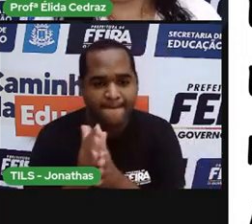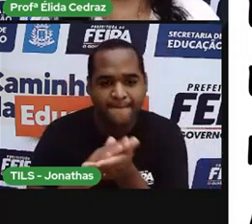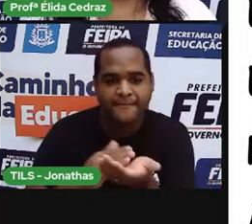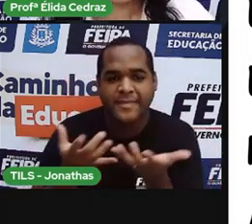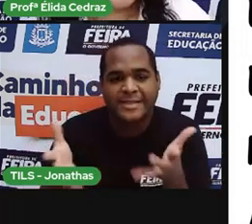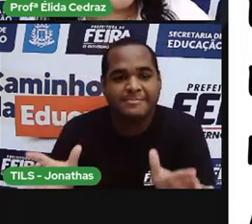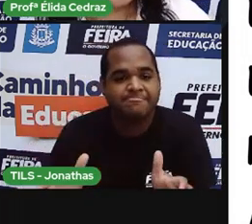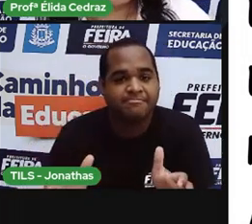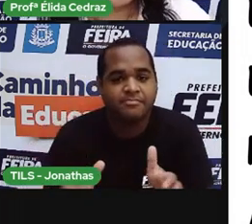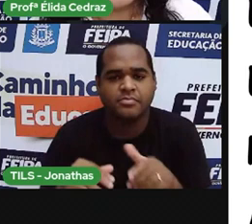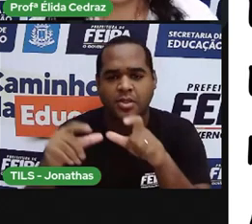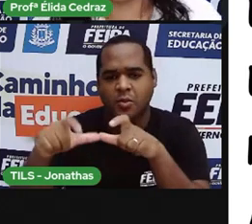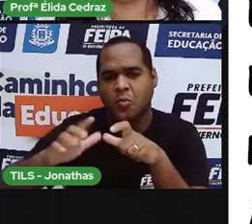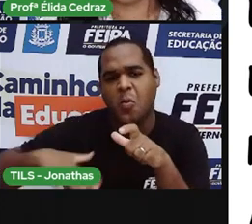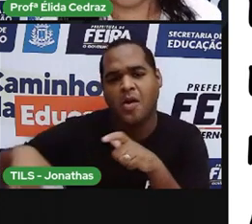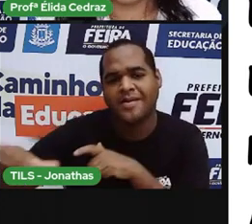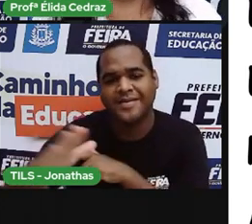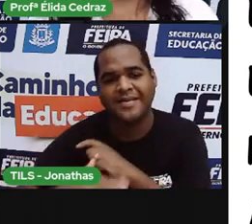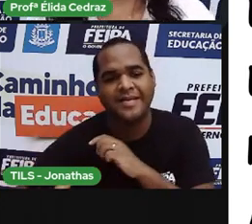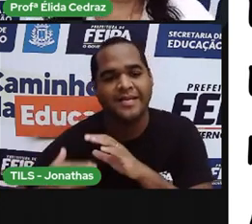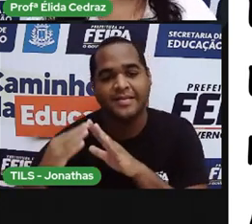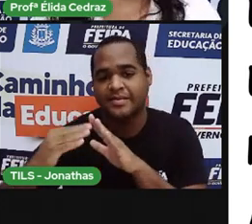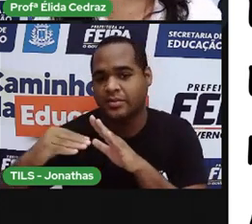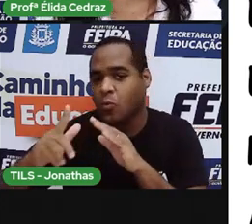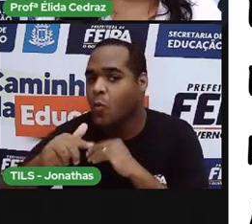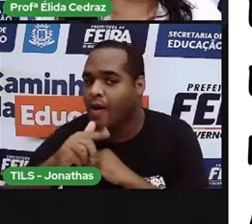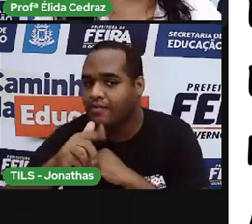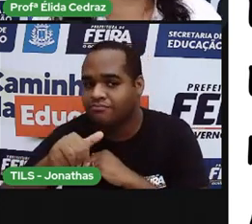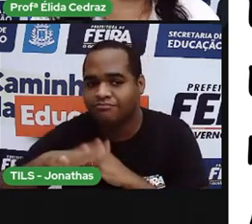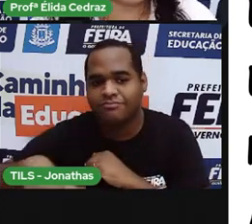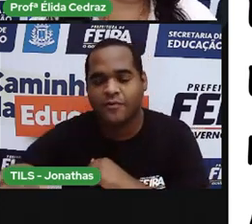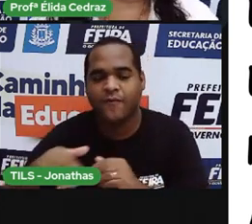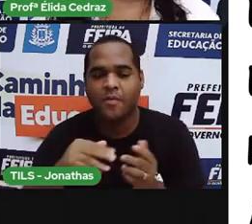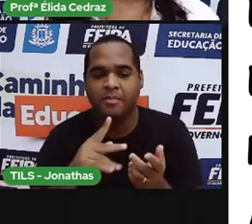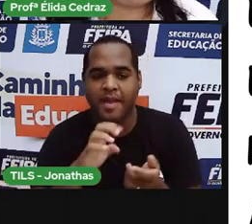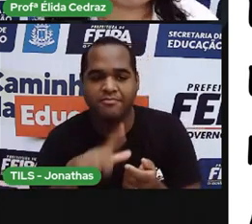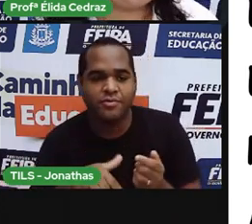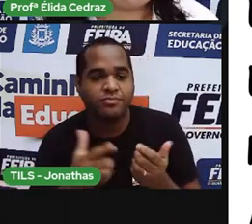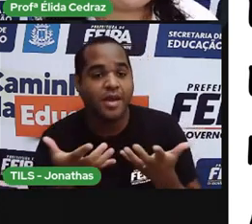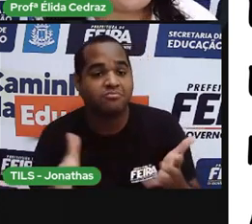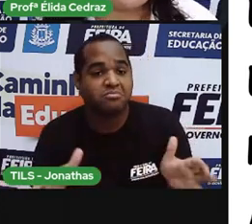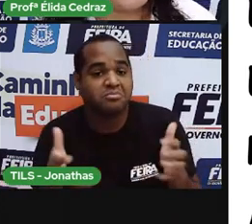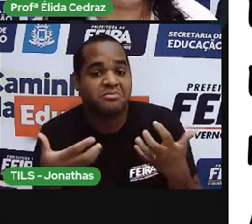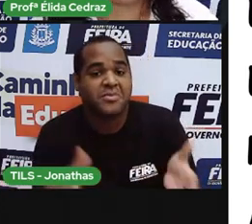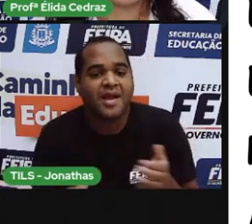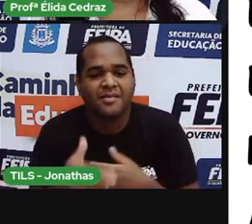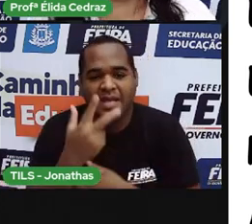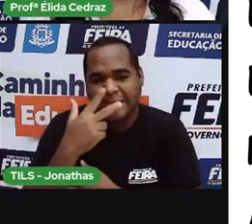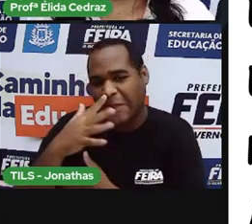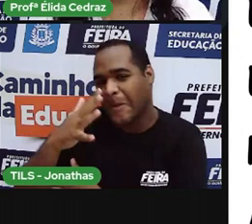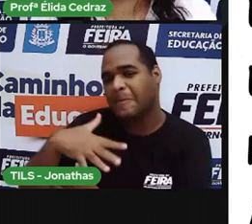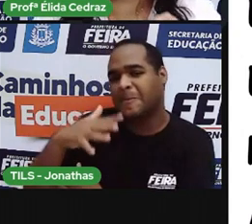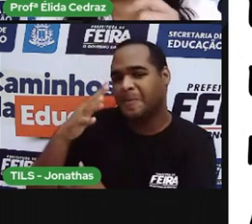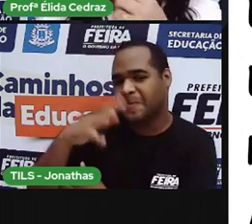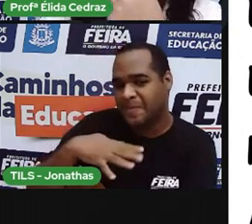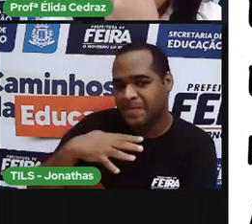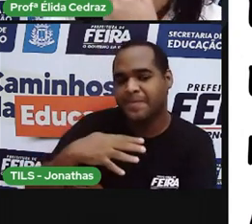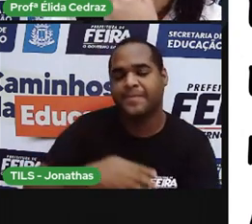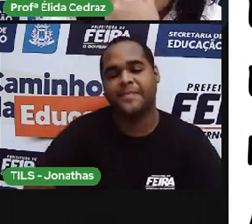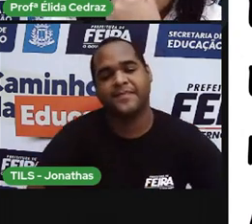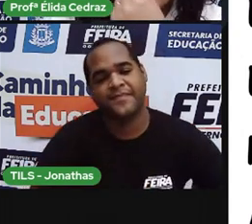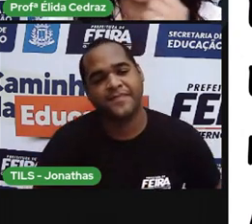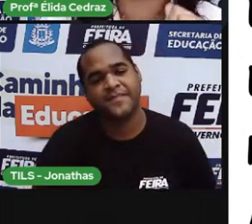porque não quer. Ele mora lá na lagoa, não lava o pé porque não quer. Mas que